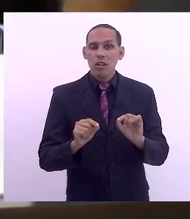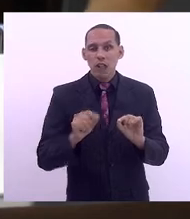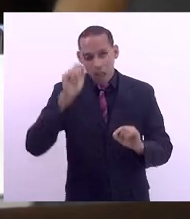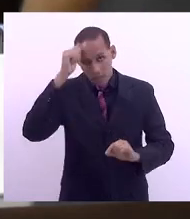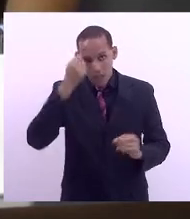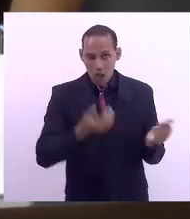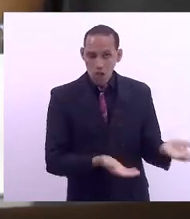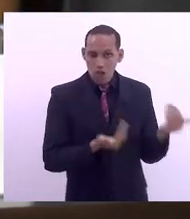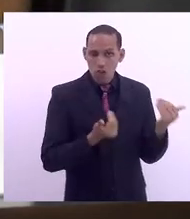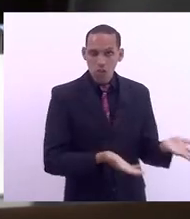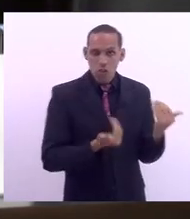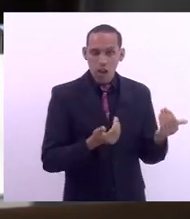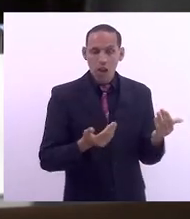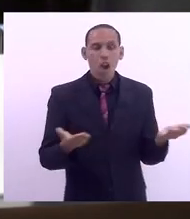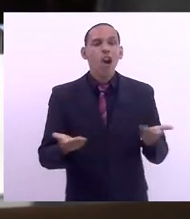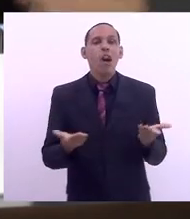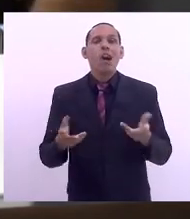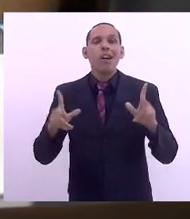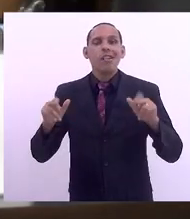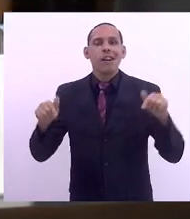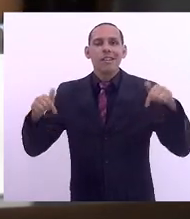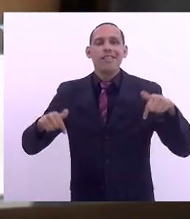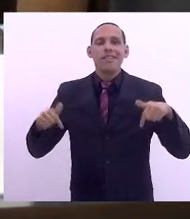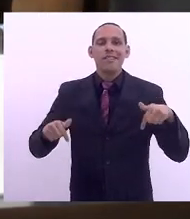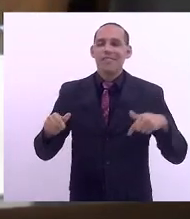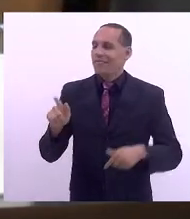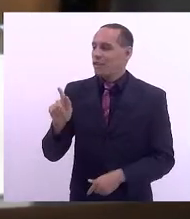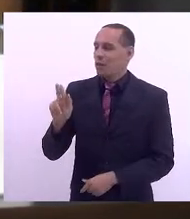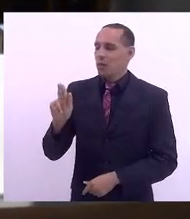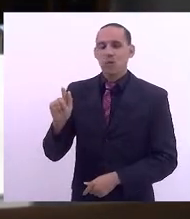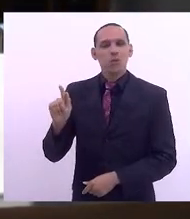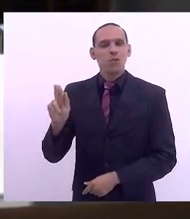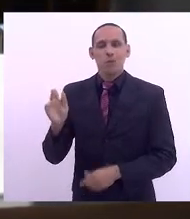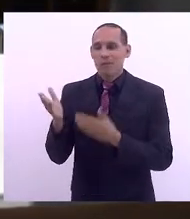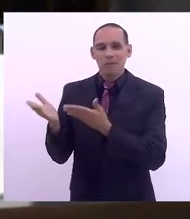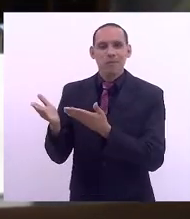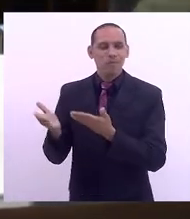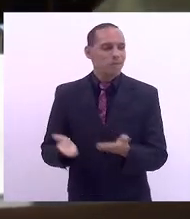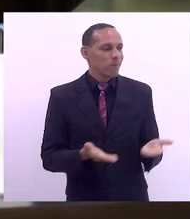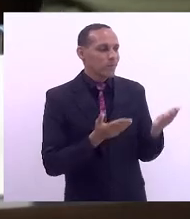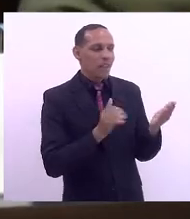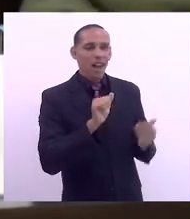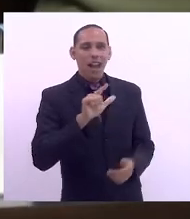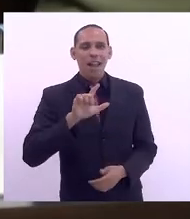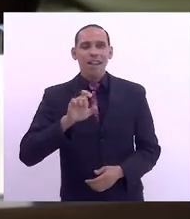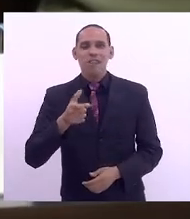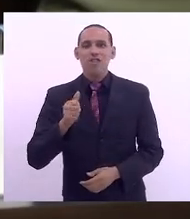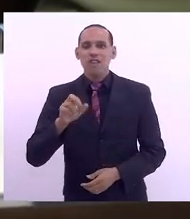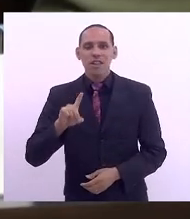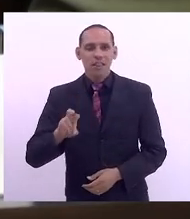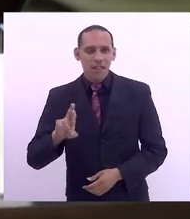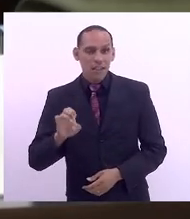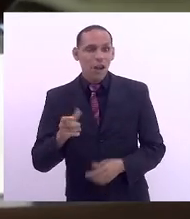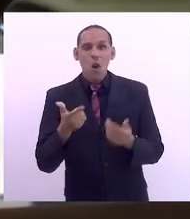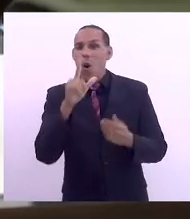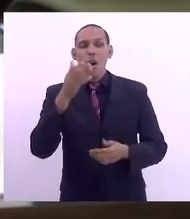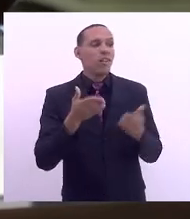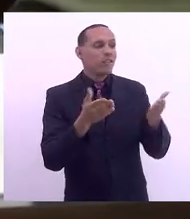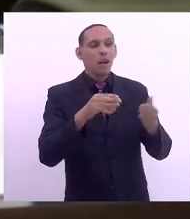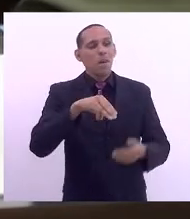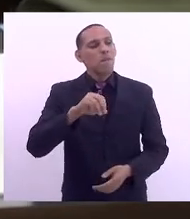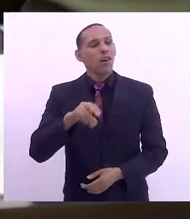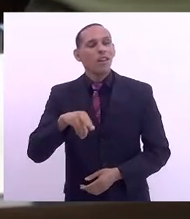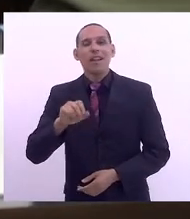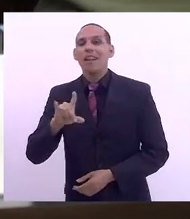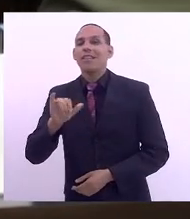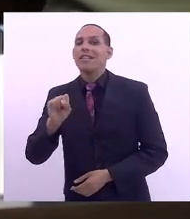estar como hoje. Está aqui o Gugu, como está o Alexandre, como está todos os outros, como está a Mona Lisa ali,